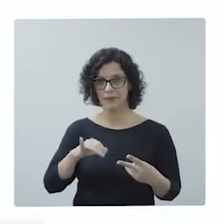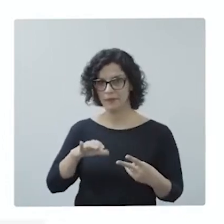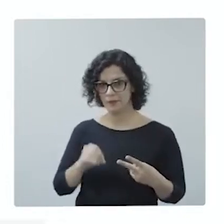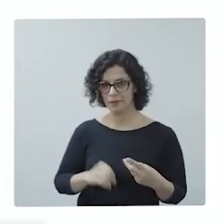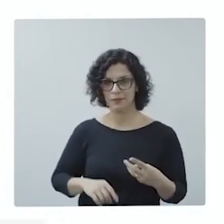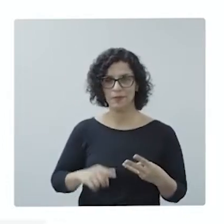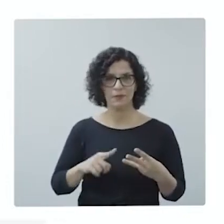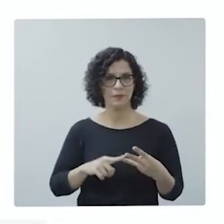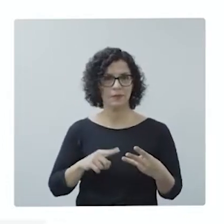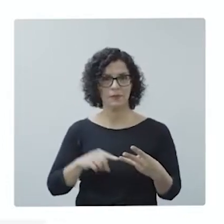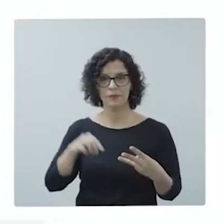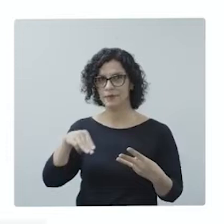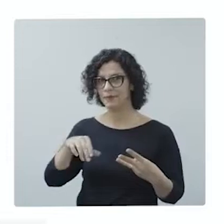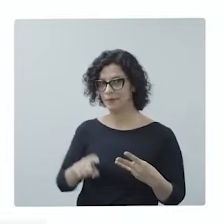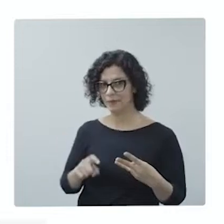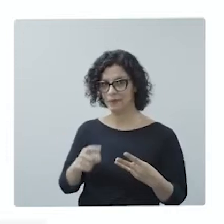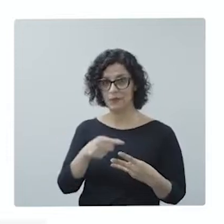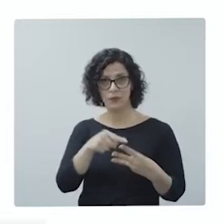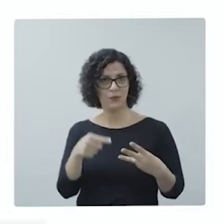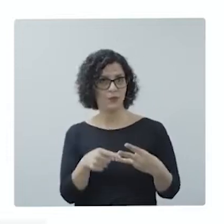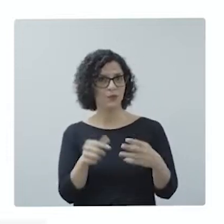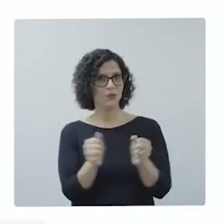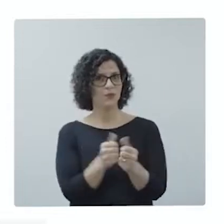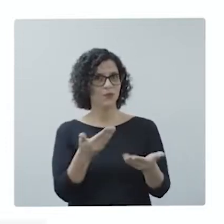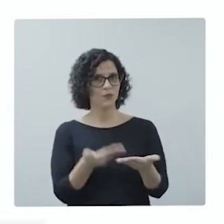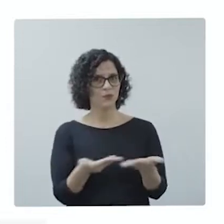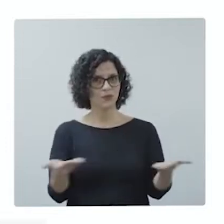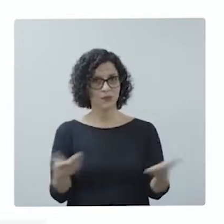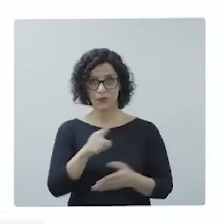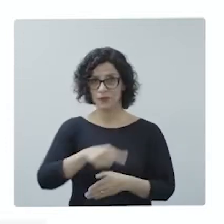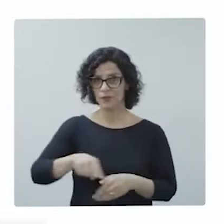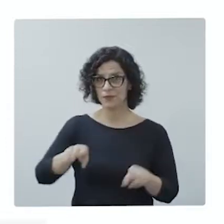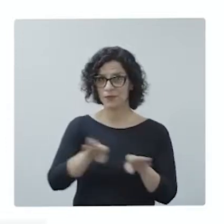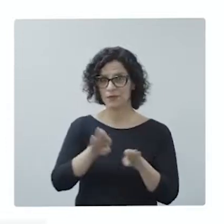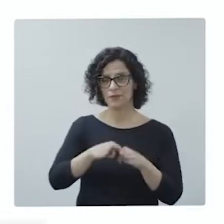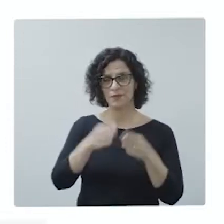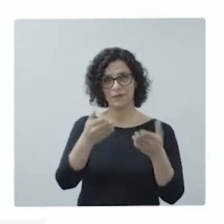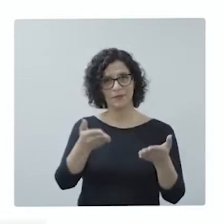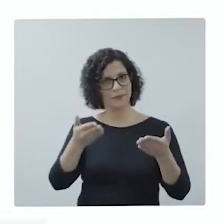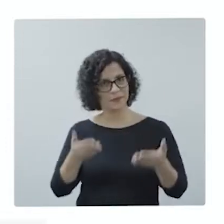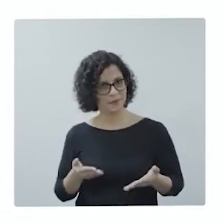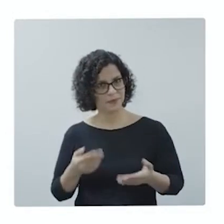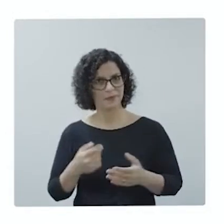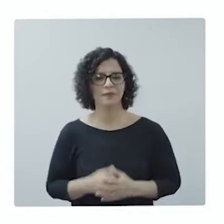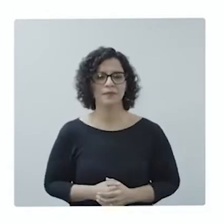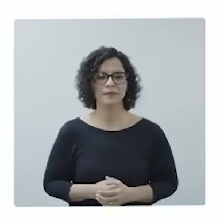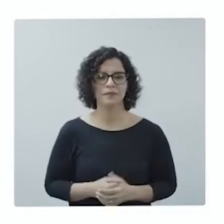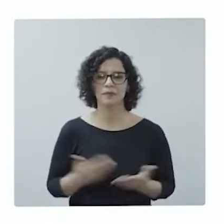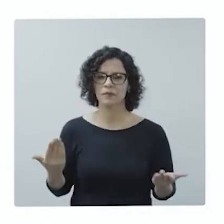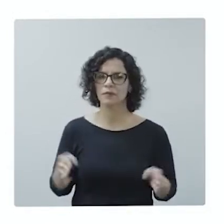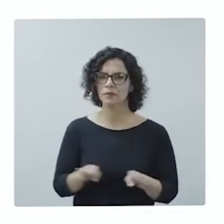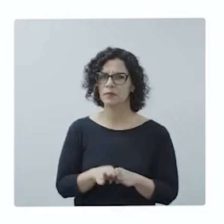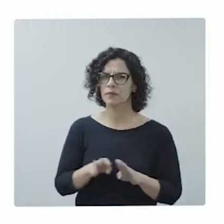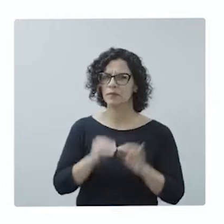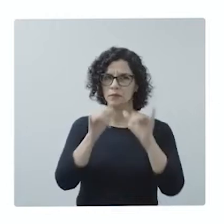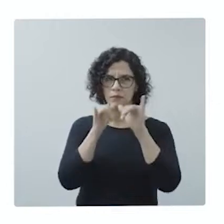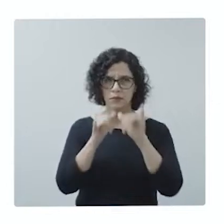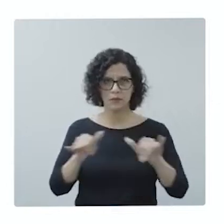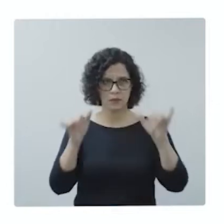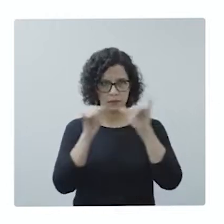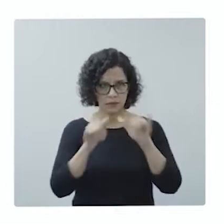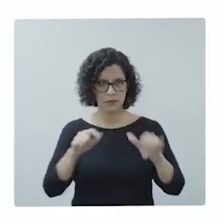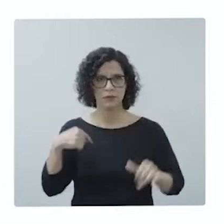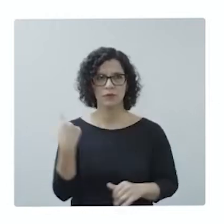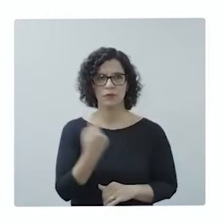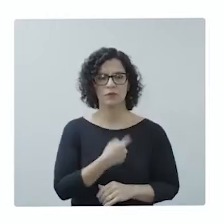o Caio e o Max. Vocês também são bem-vindos. E os recados